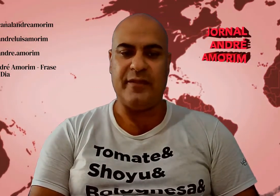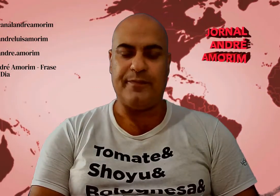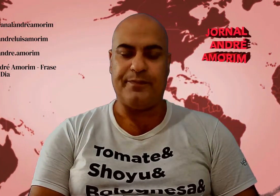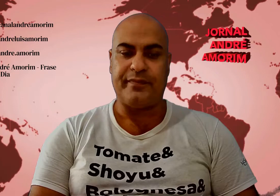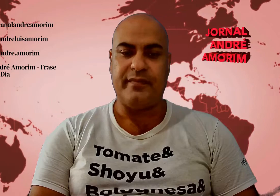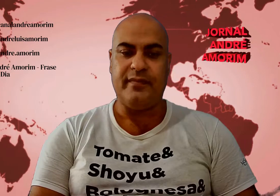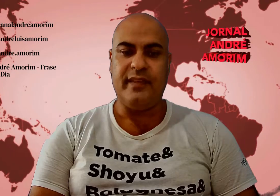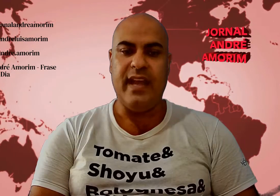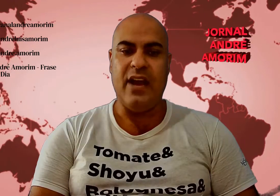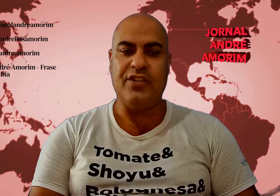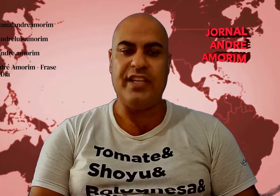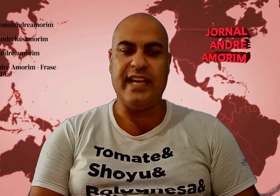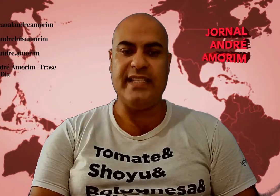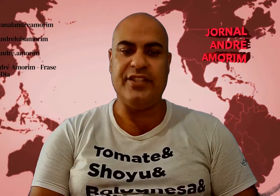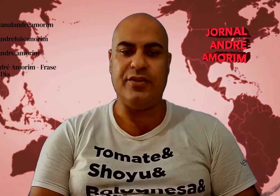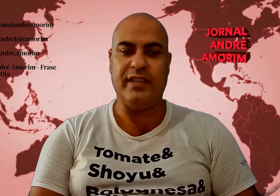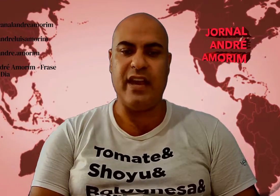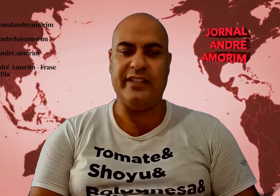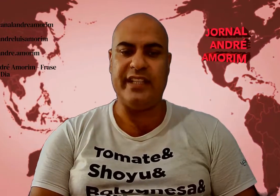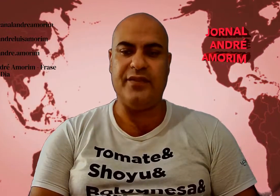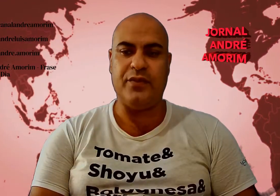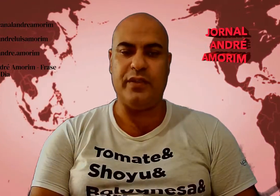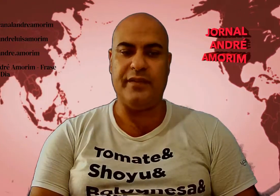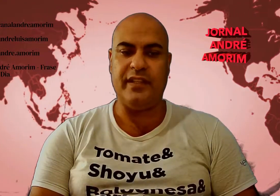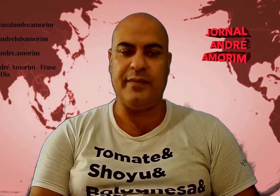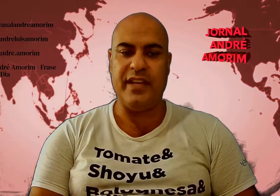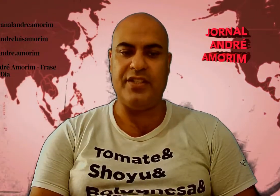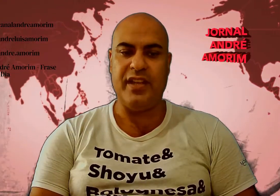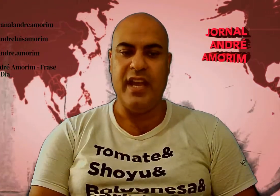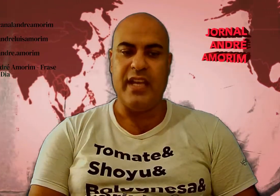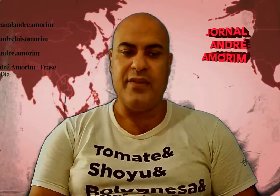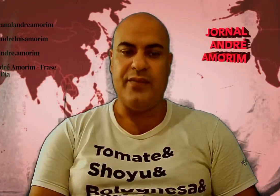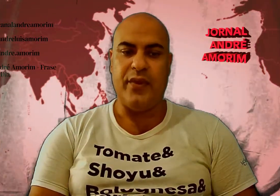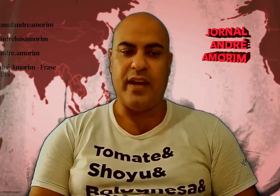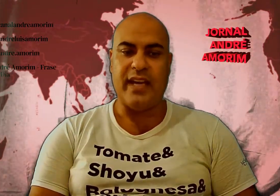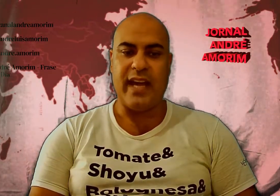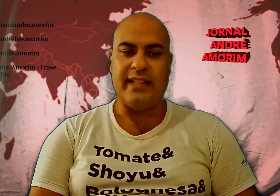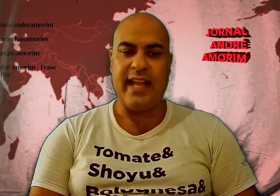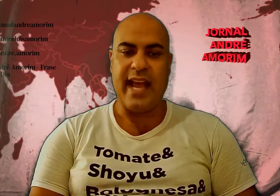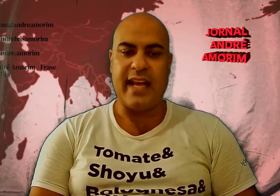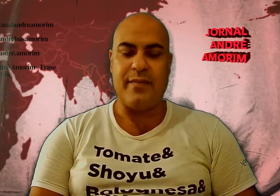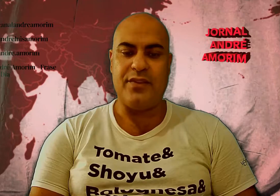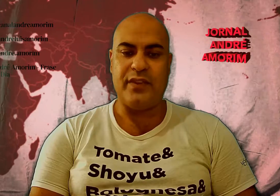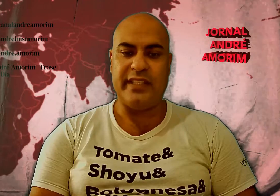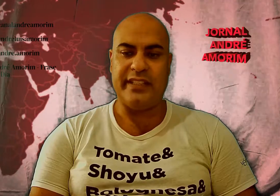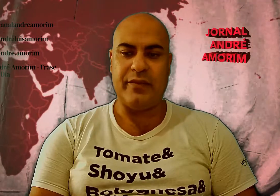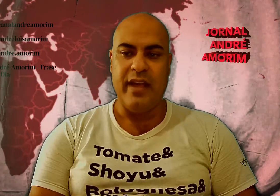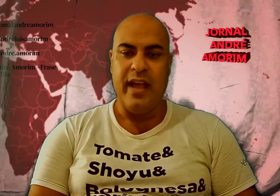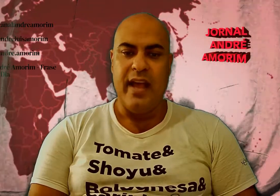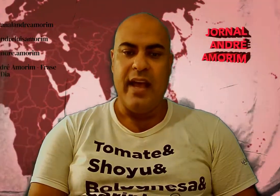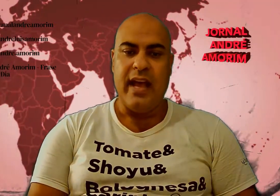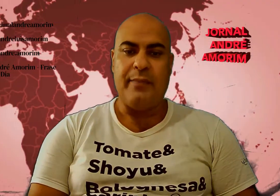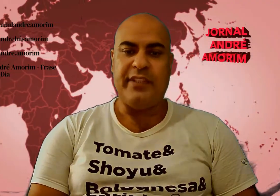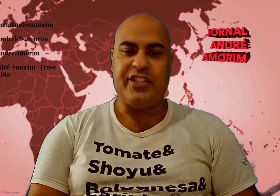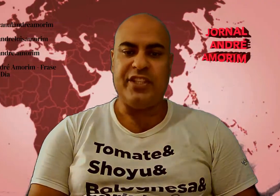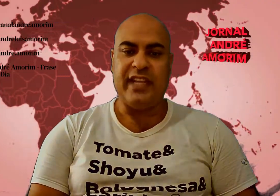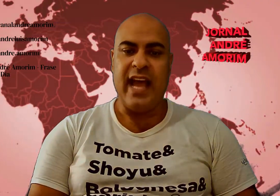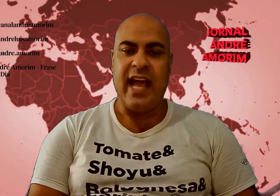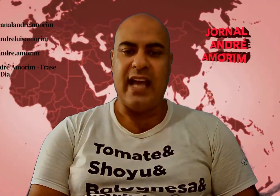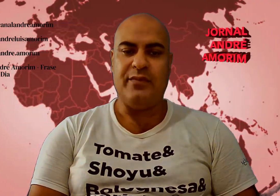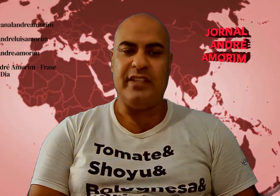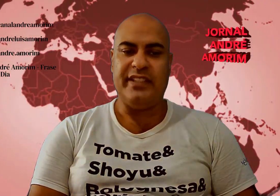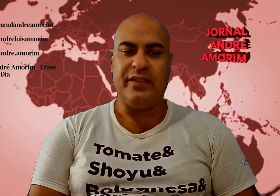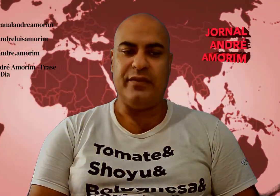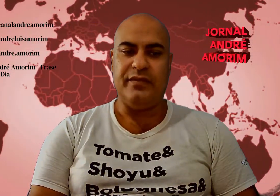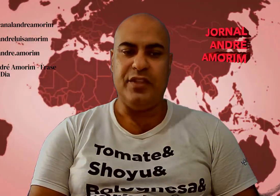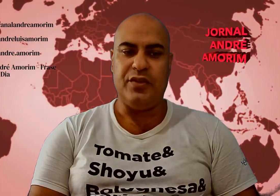254ª Zona. Ao chegar a este local, se identificou devidamente e fora até a cabine de votação. Após